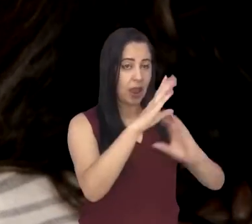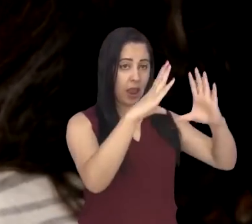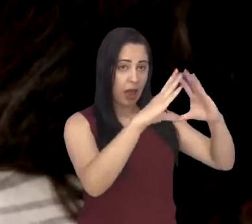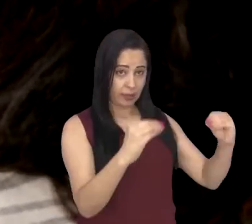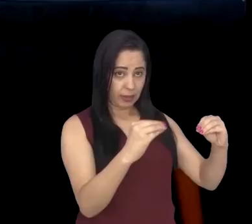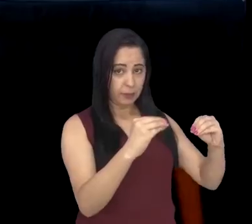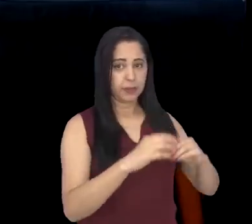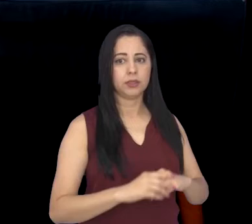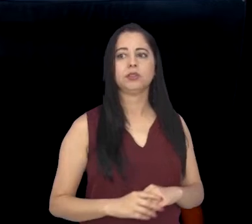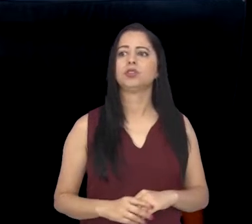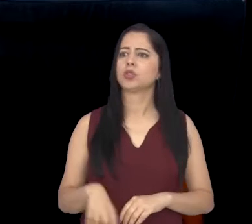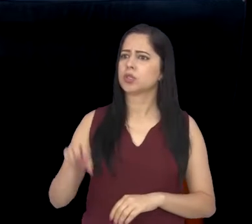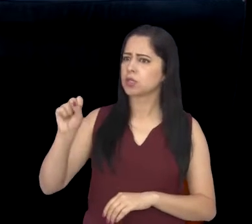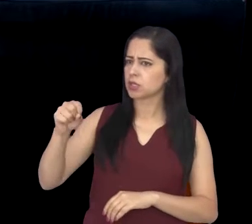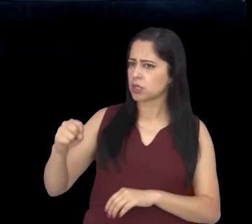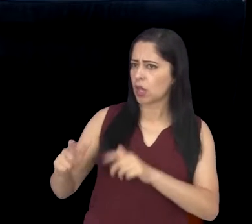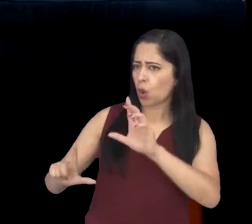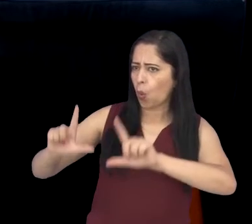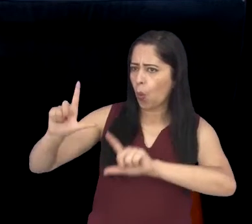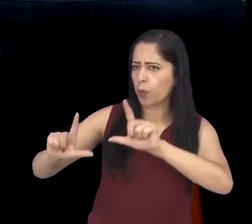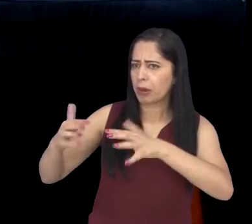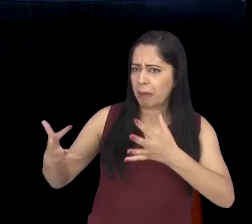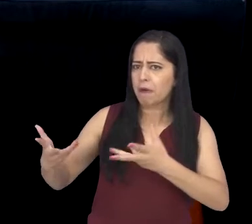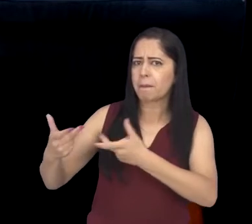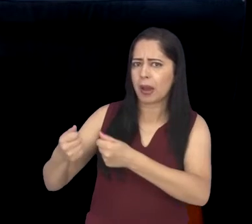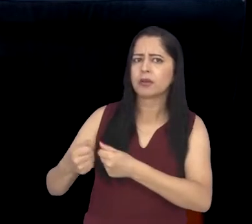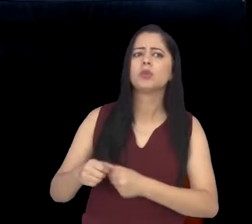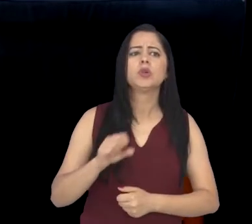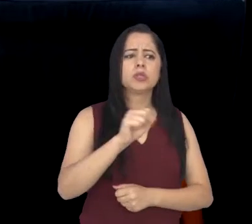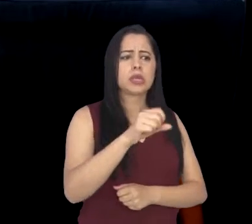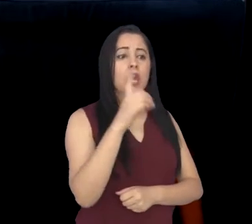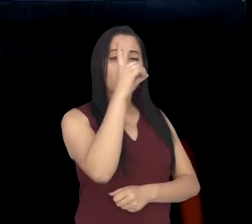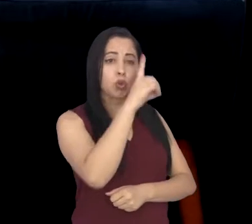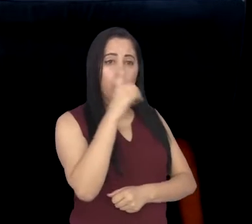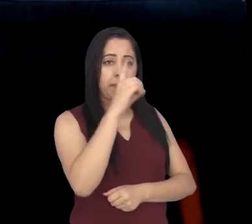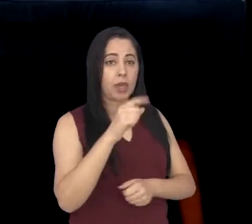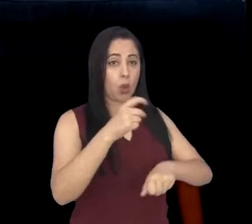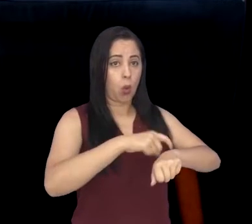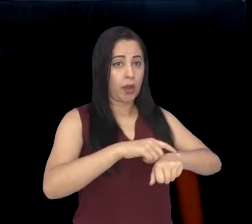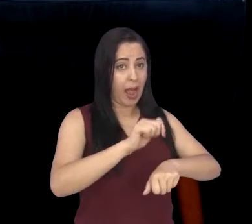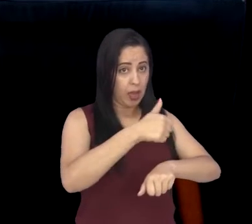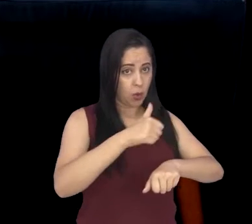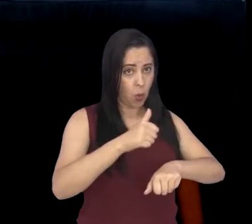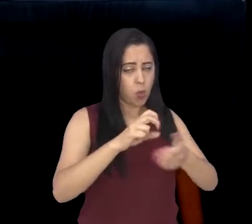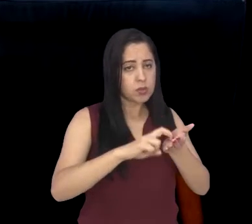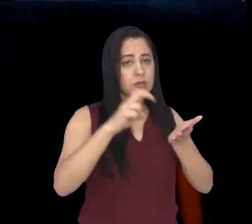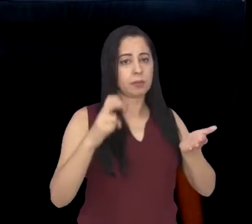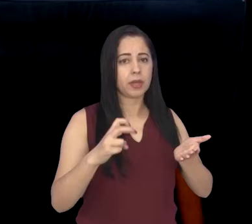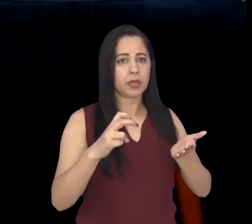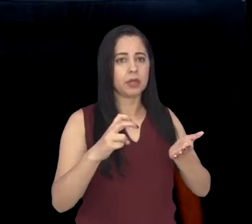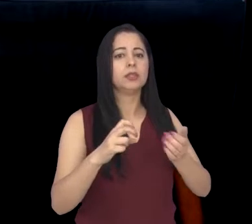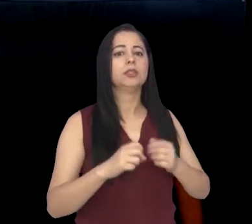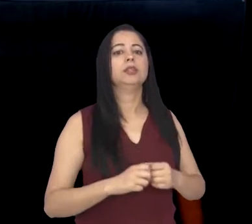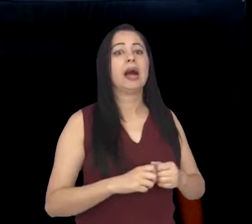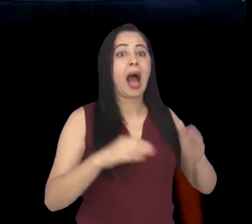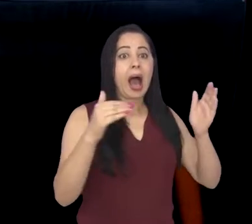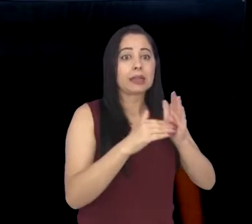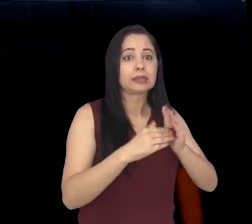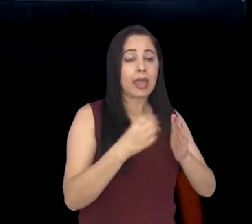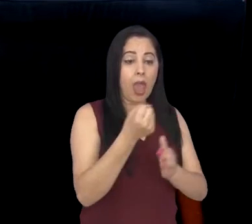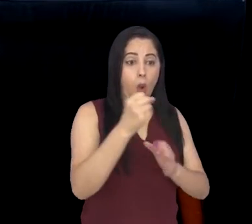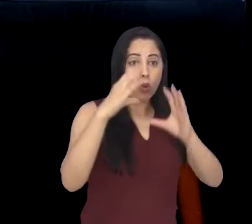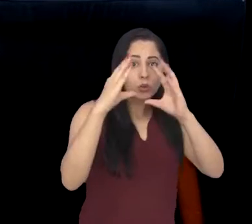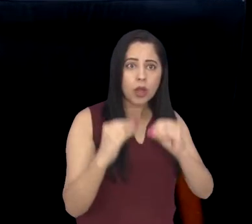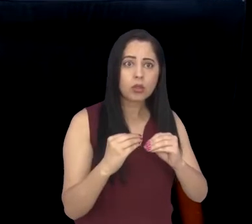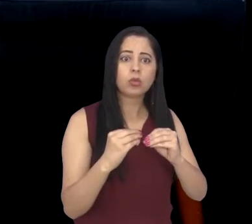era domingo... foi revolucionário, exato, né? Que era domingo das 11 da manhã às 20 horas. Era o dia inteiro. E ninguém tinha